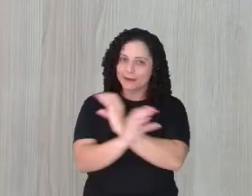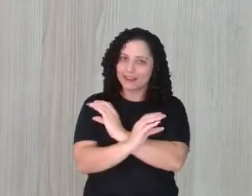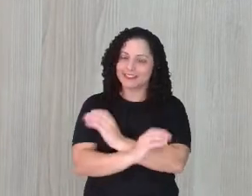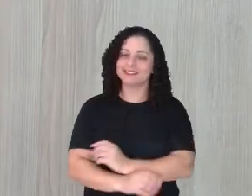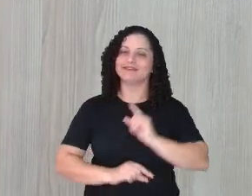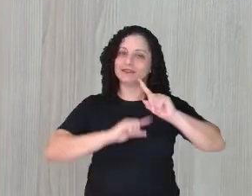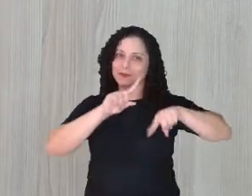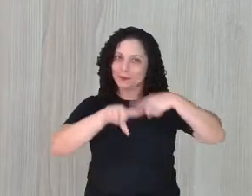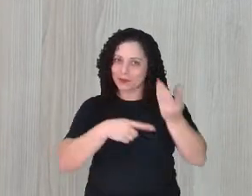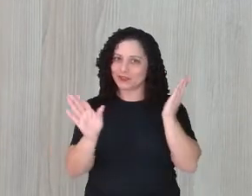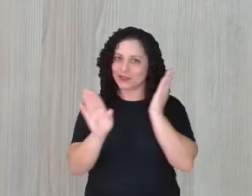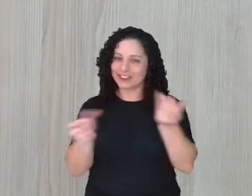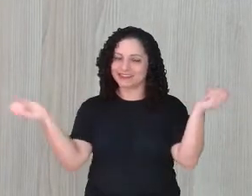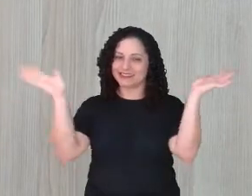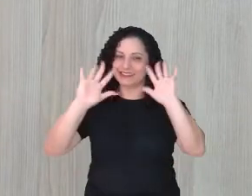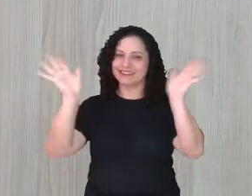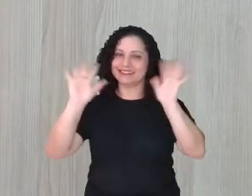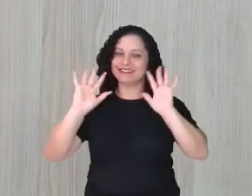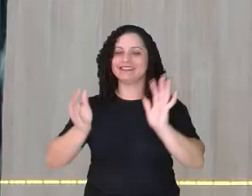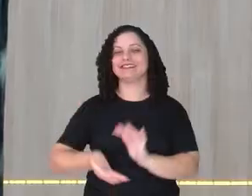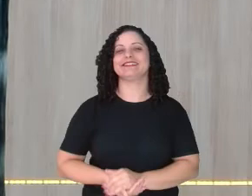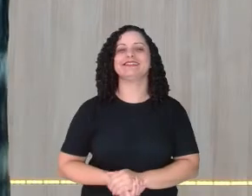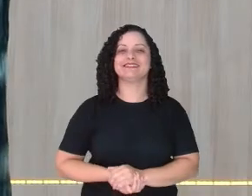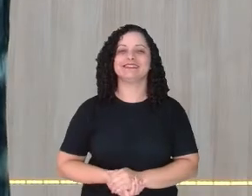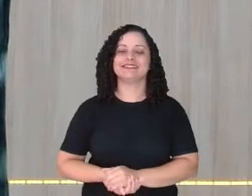a próxima. Tchau, tchau. Bons estudos.